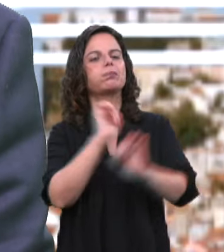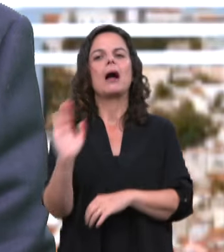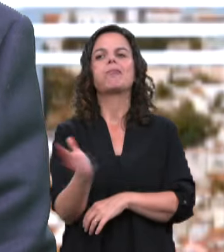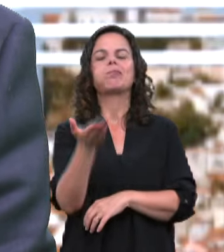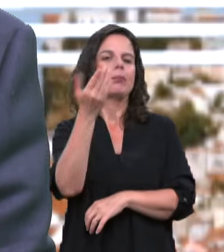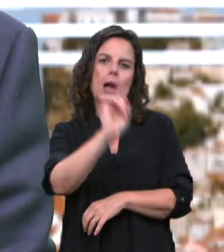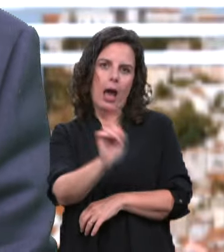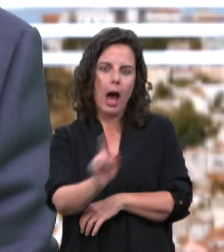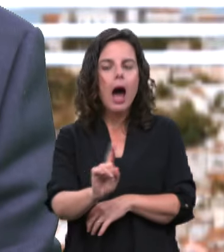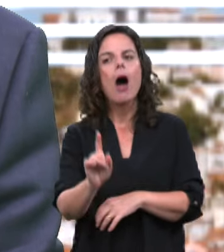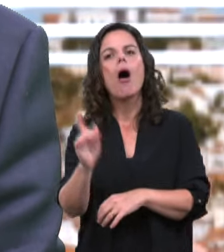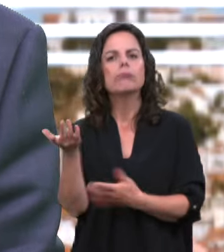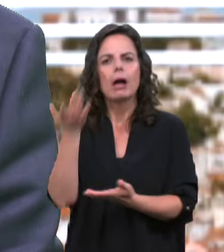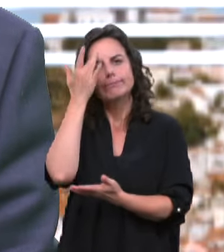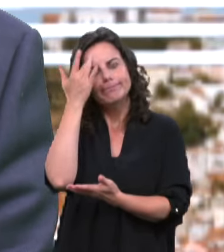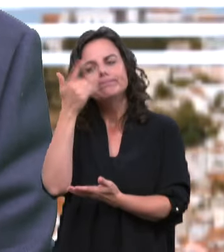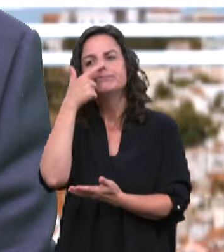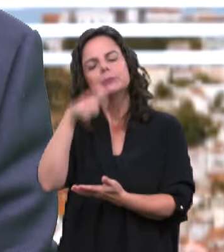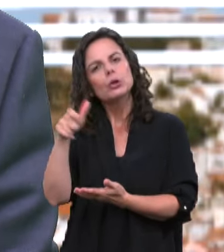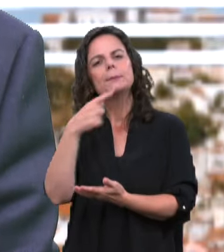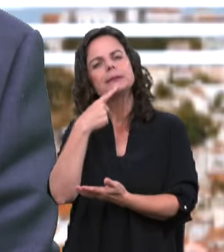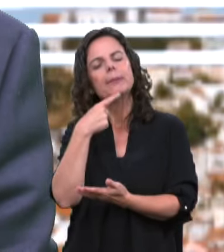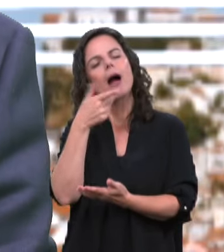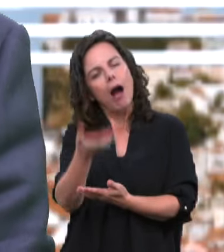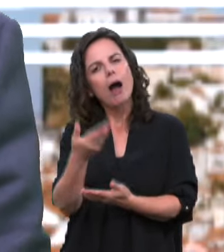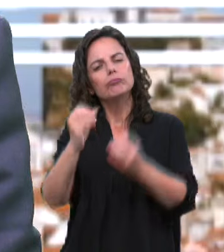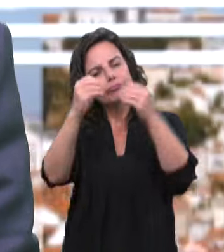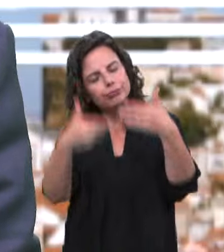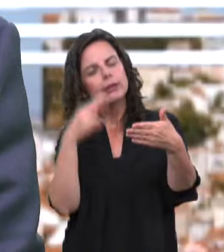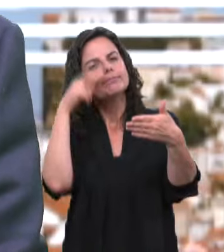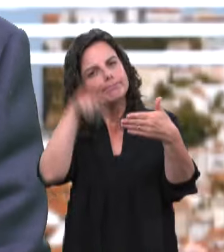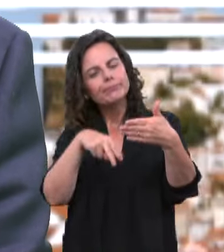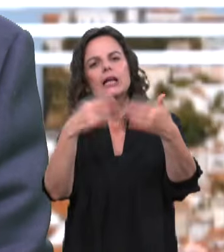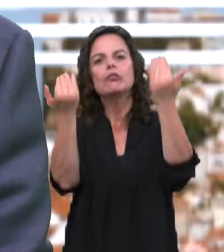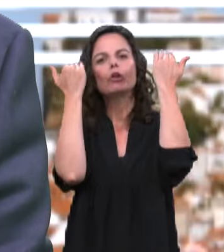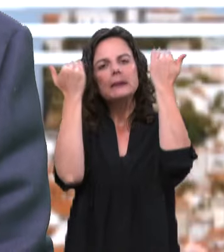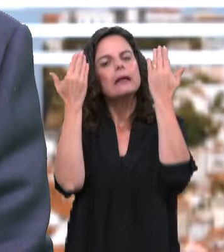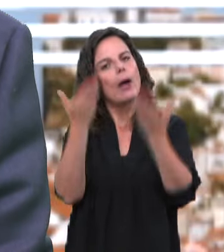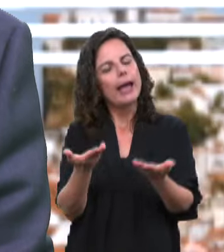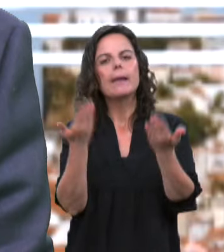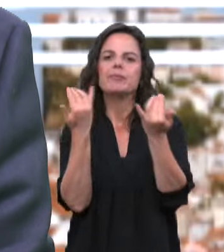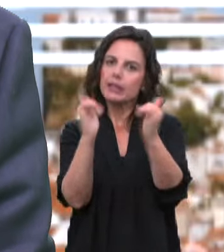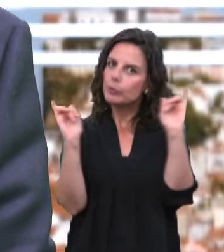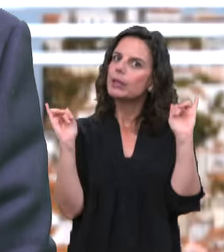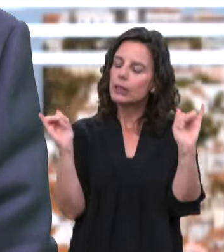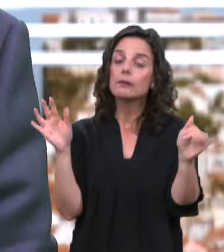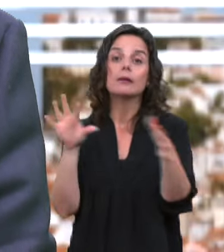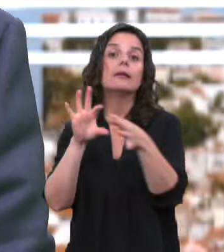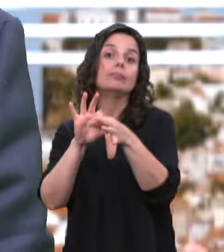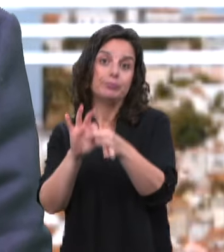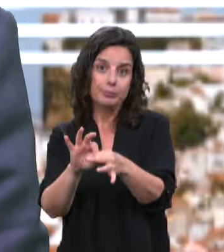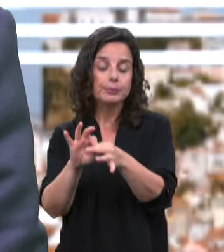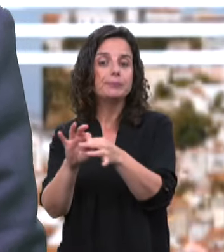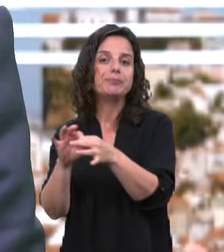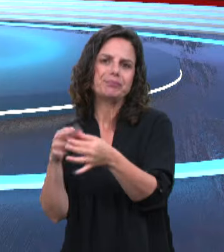a população possa perceber que tem ali uma fonte de informação que é independente, que está de acordo com o